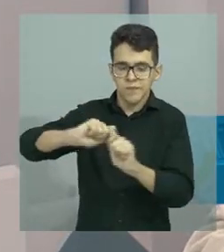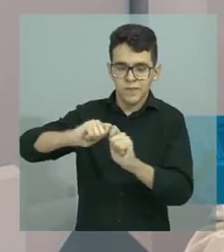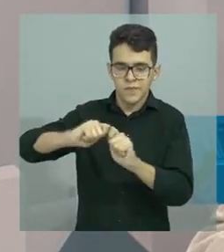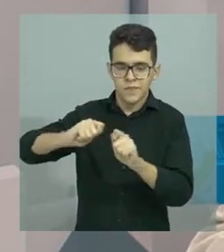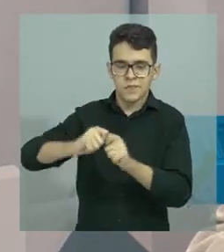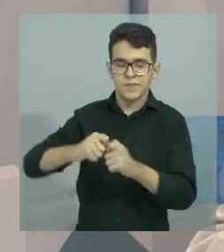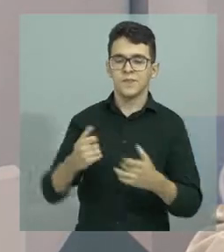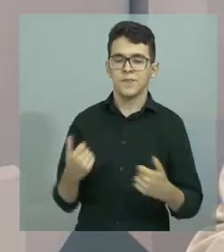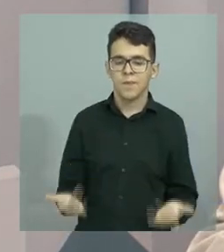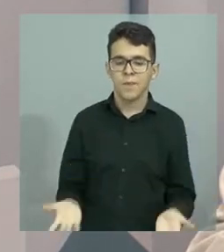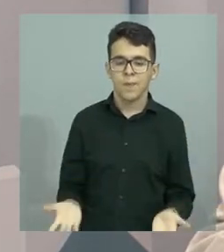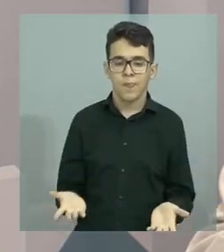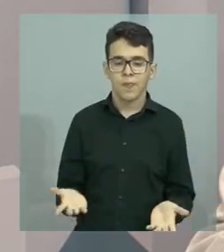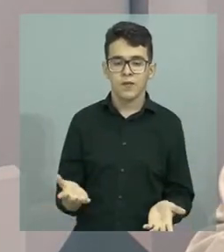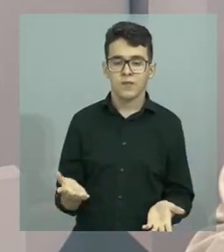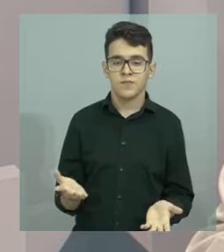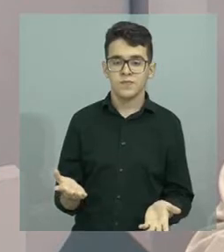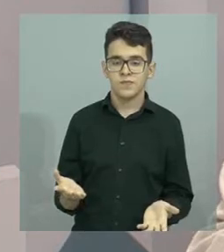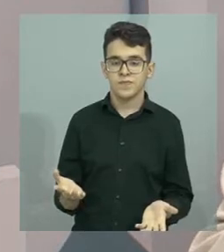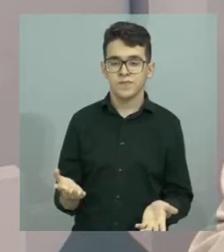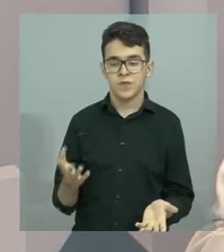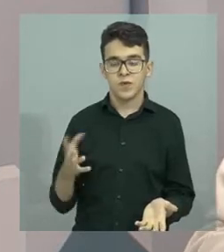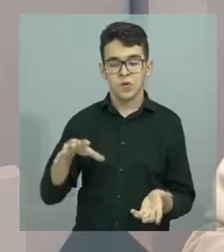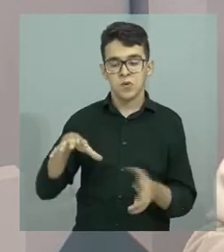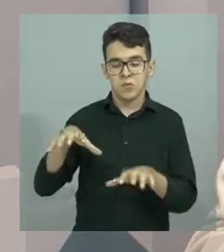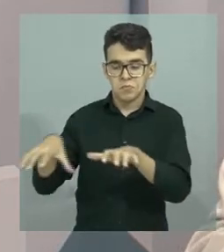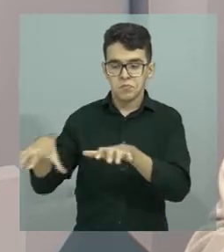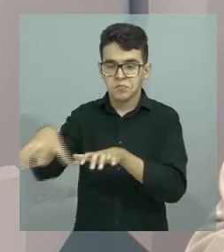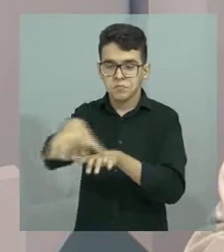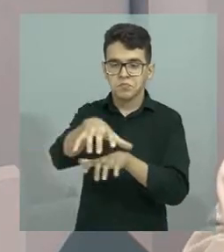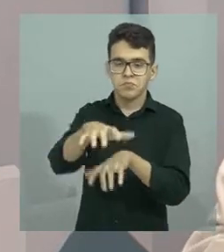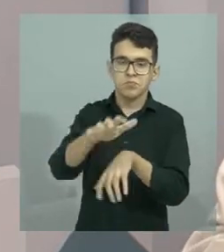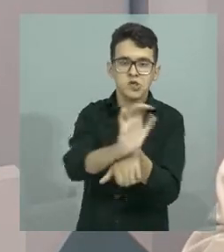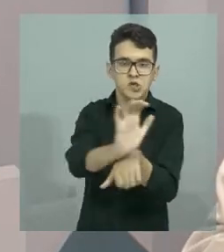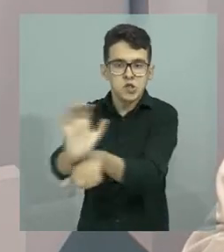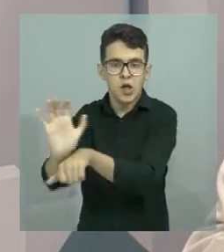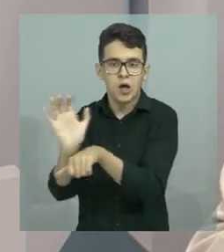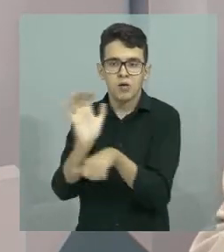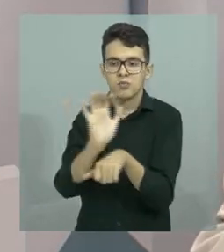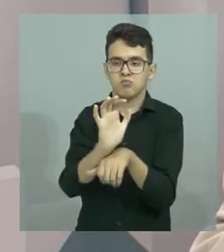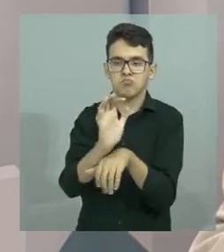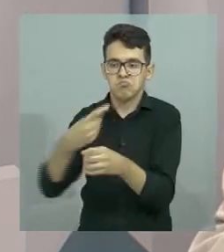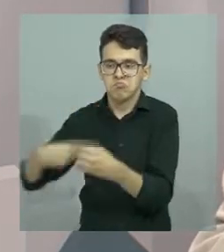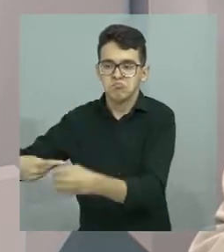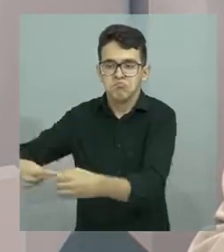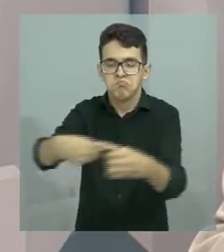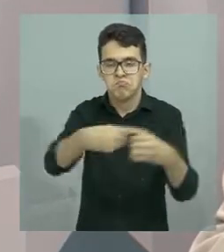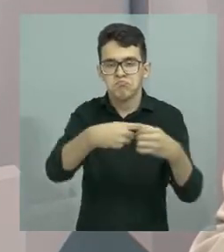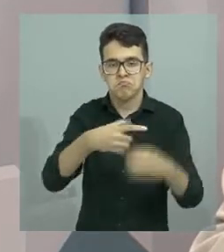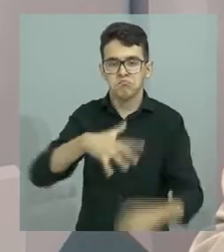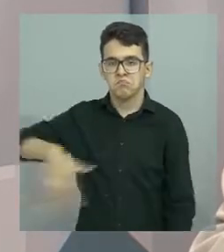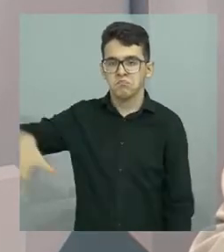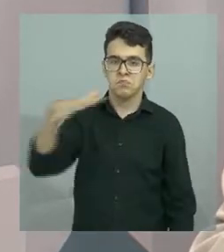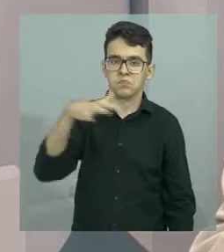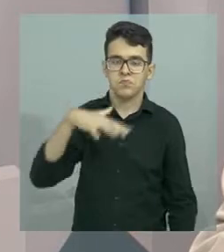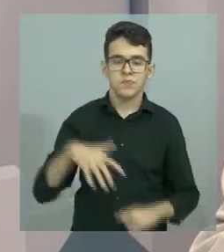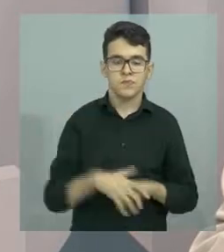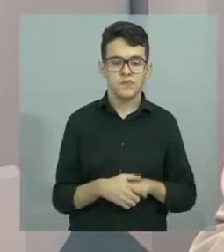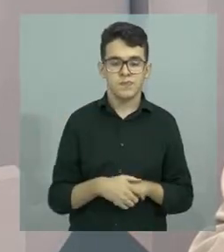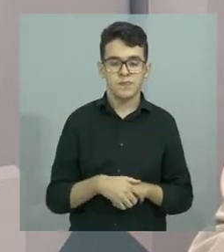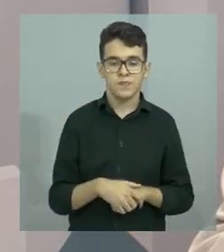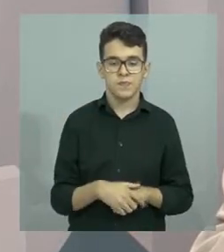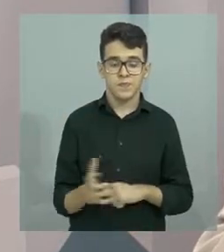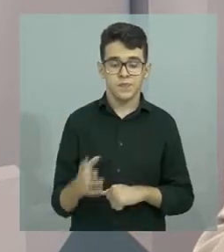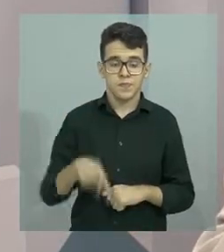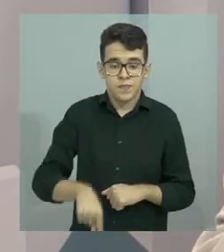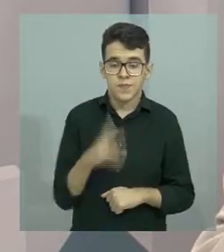tomadas, obedecidas pelos entes federativos, no caso, estados e municípios de regiões metropolitanas. No caso do